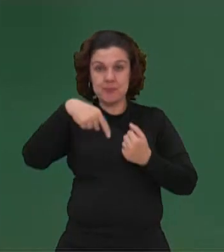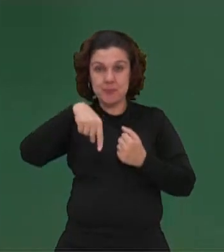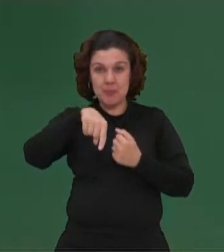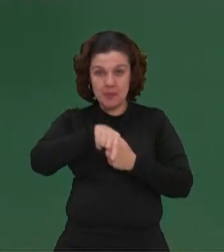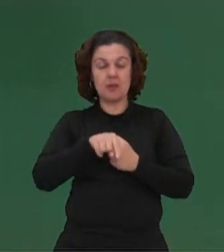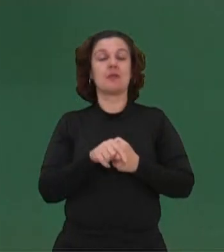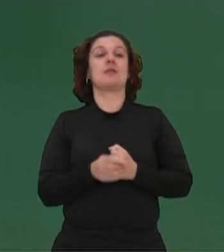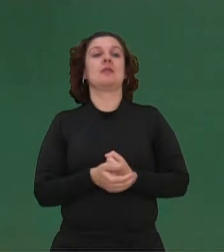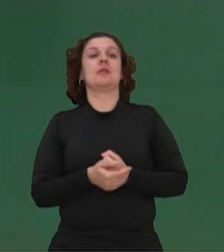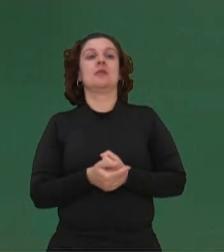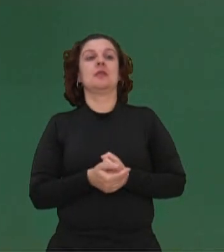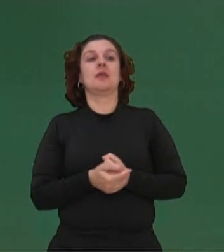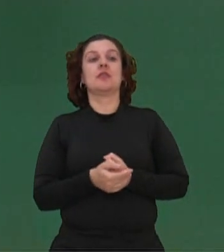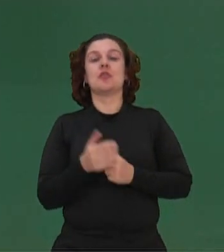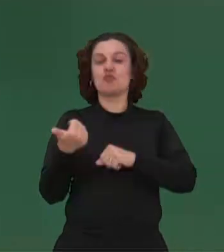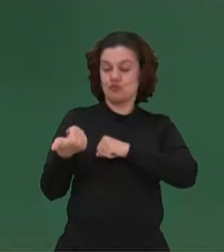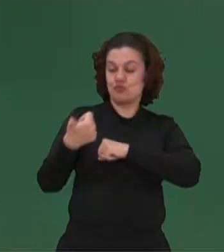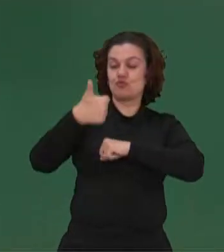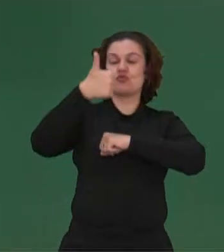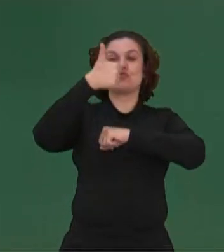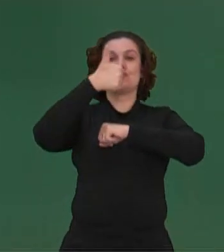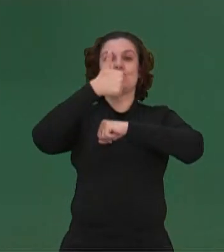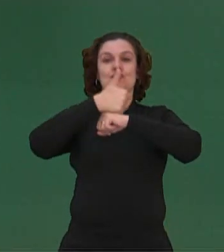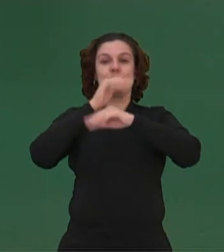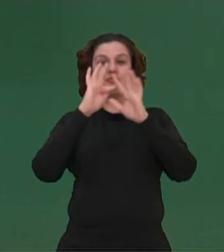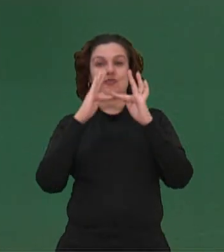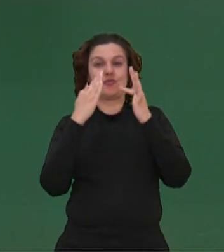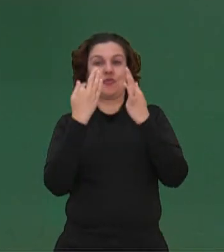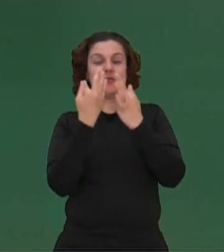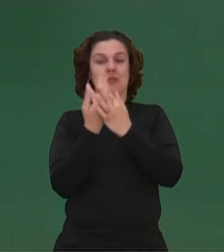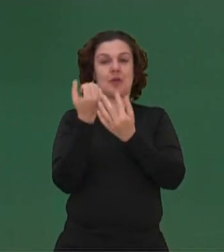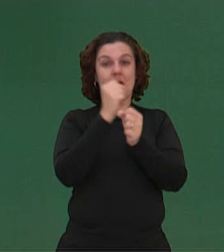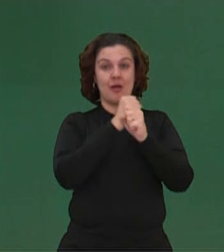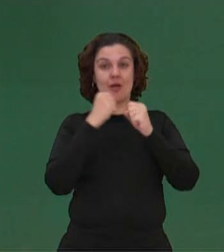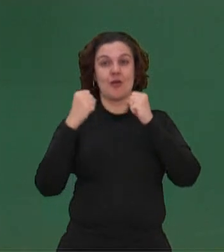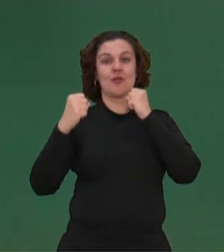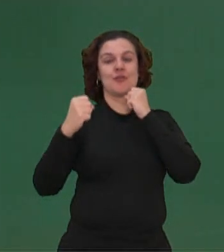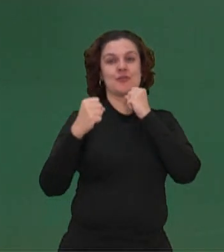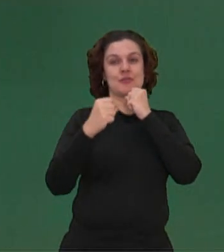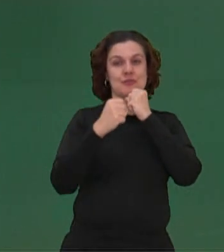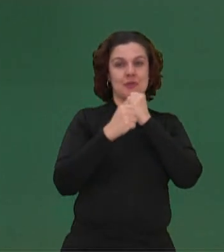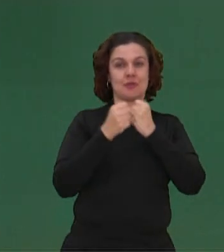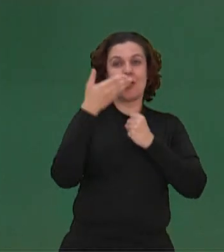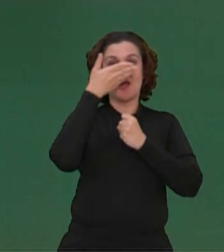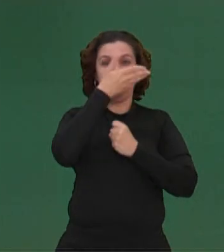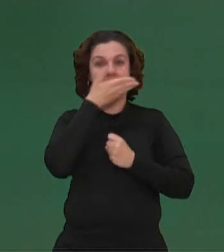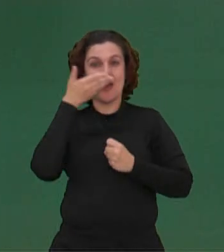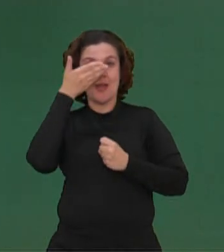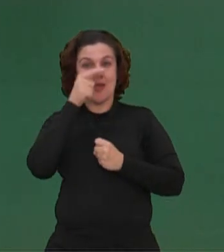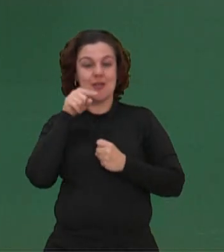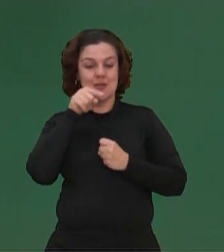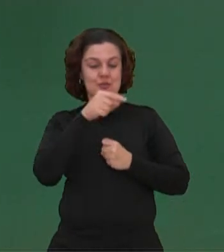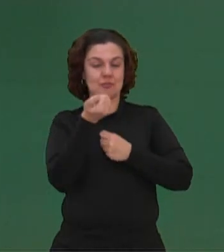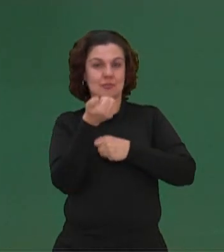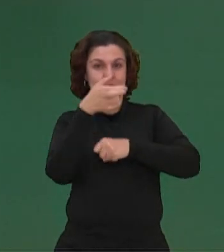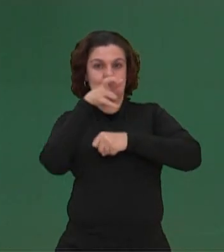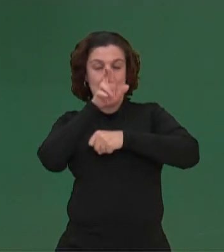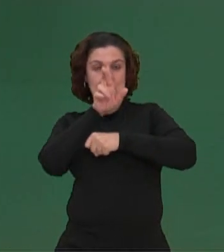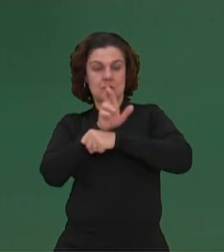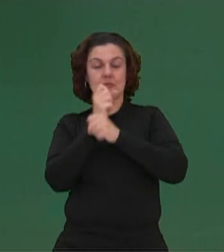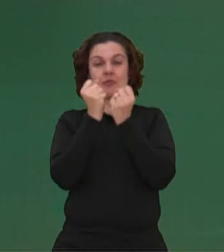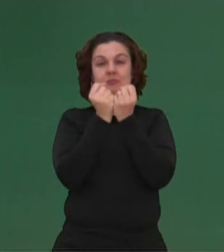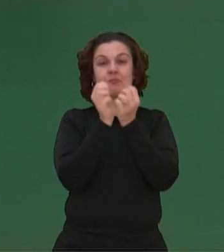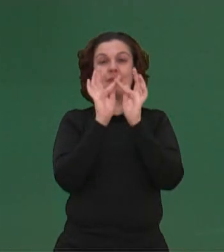guiados sempre pelo chefe de família, no caso da sociedade açucareira, o senhor de engenho. Então nós temos aqui uma